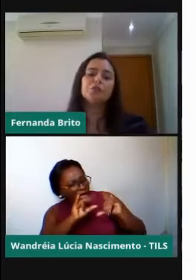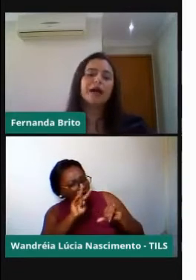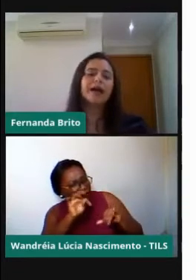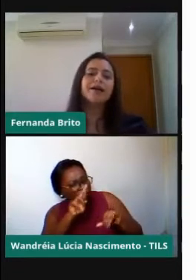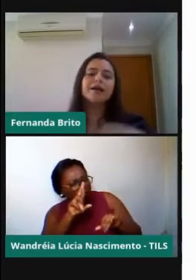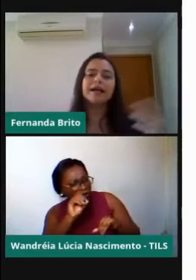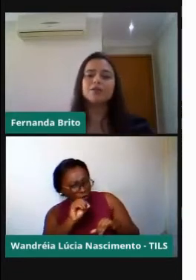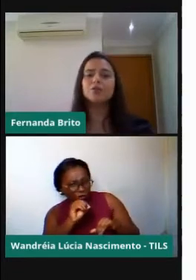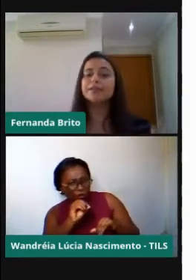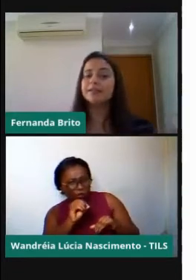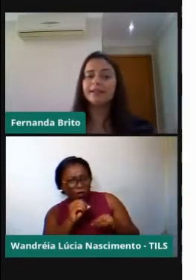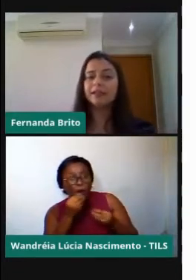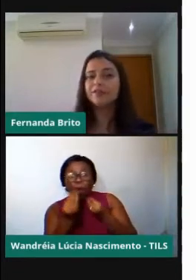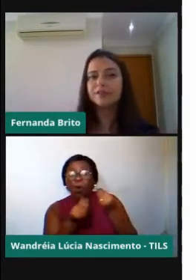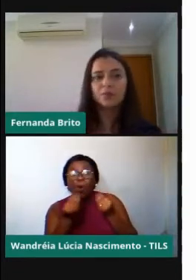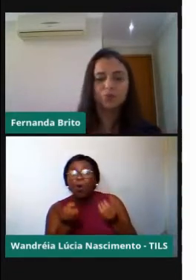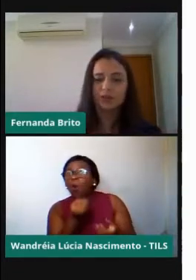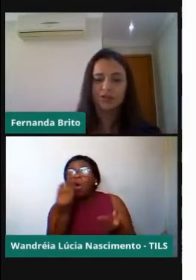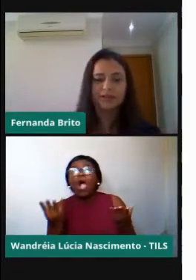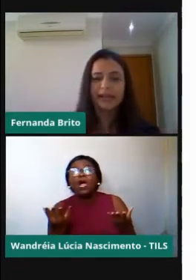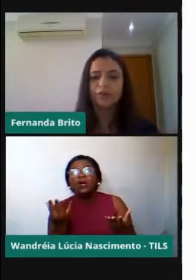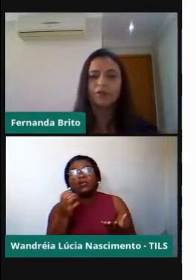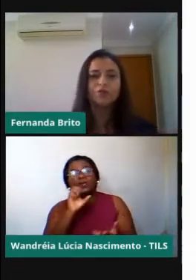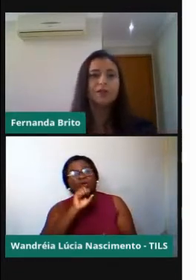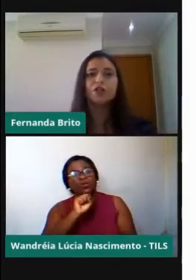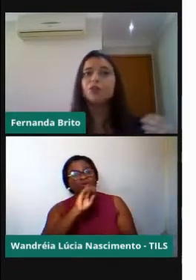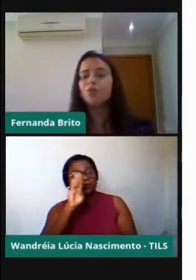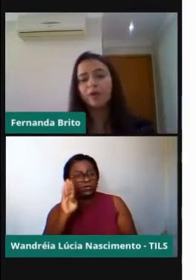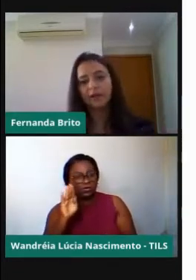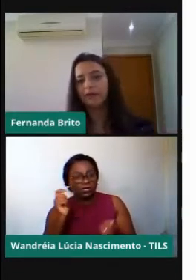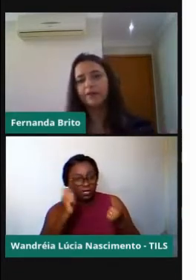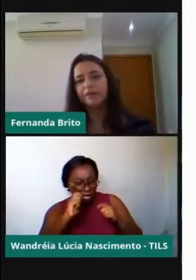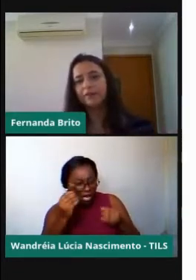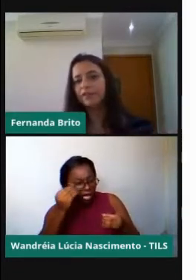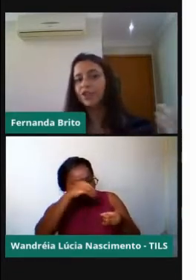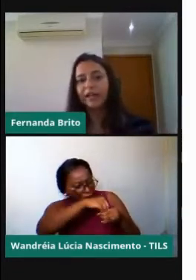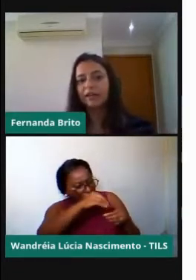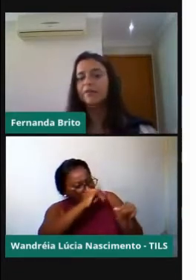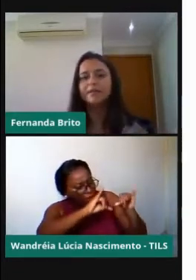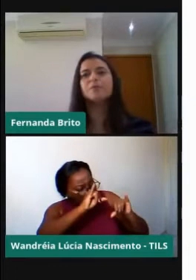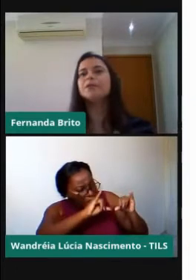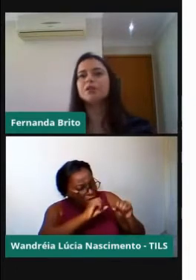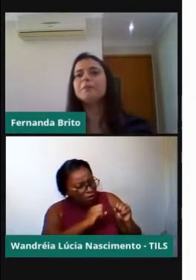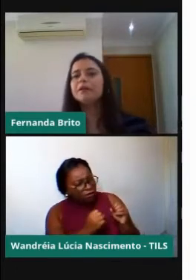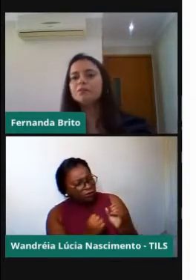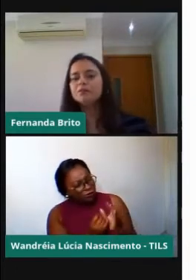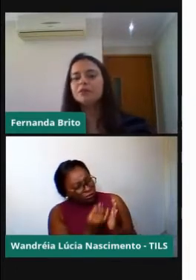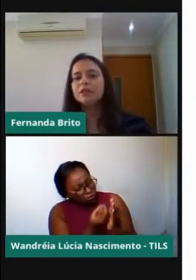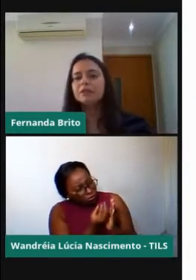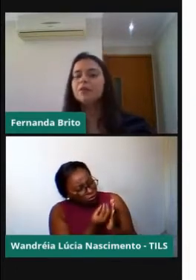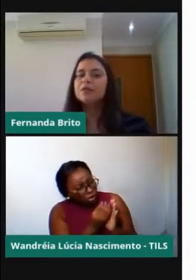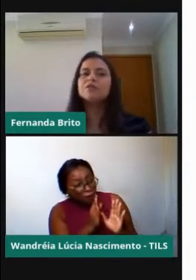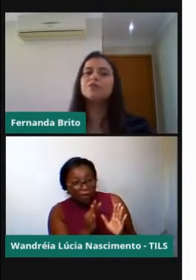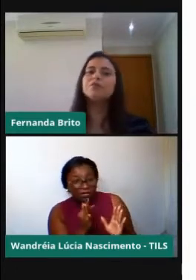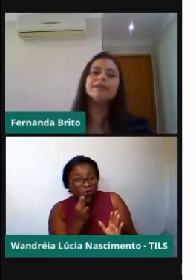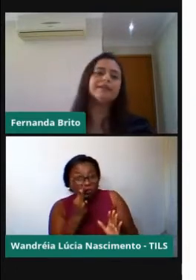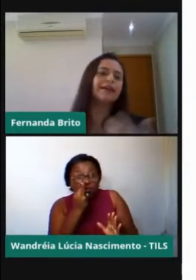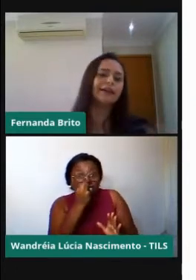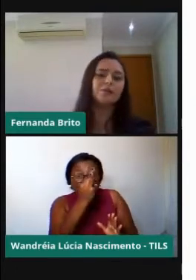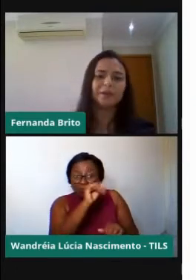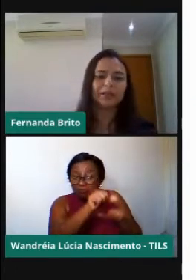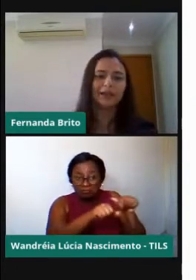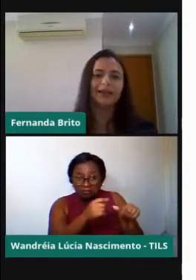de efetuar ações incríveis em culturas de células, mas que nunca chegarão a ser um medicamento. Então, isso